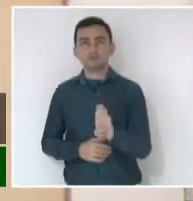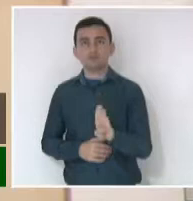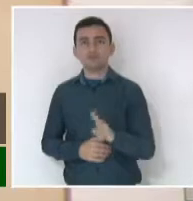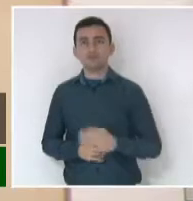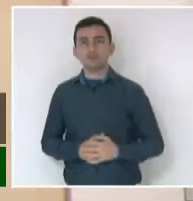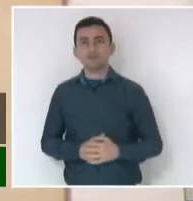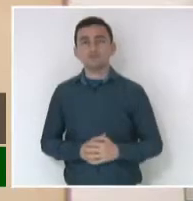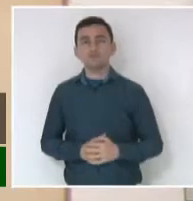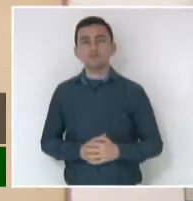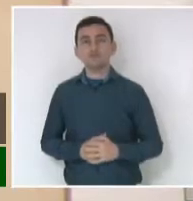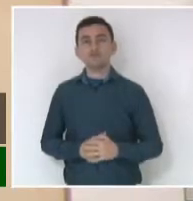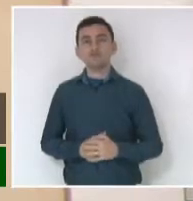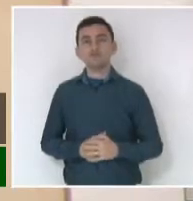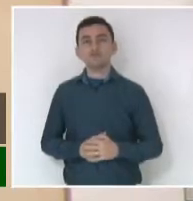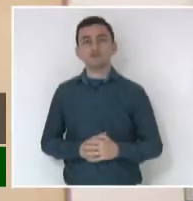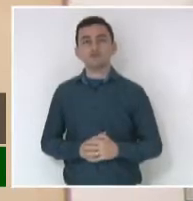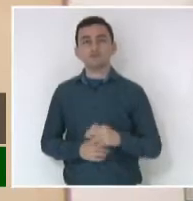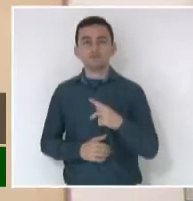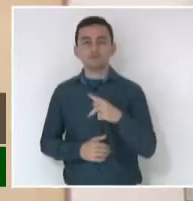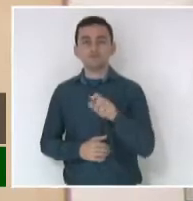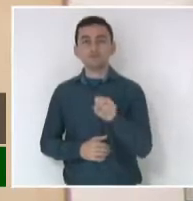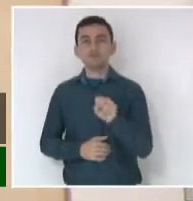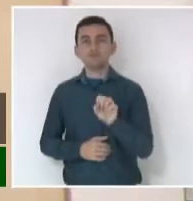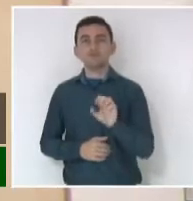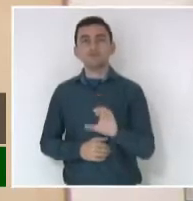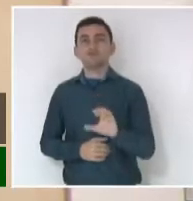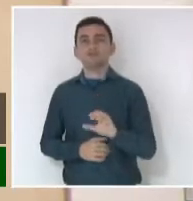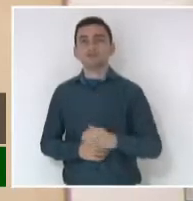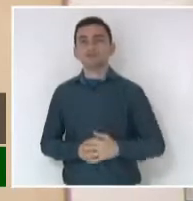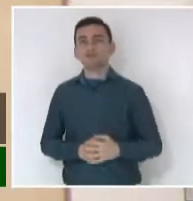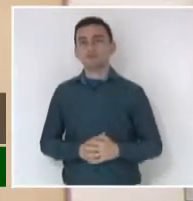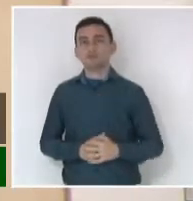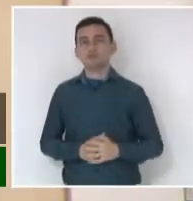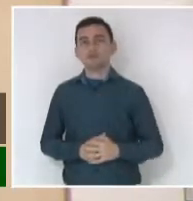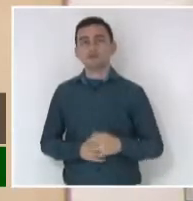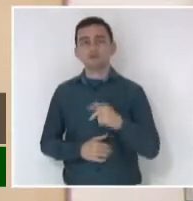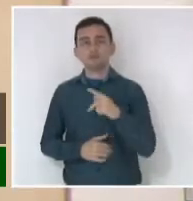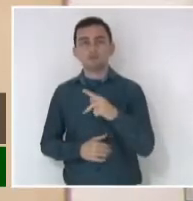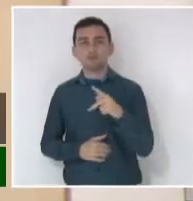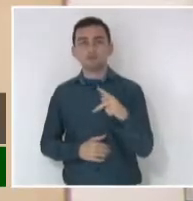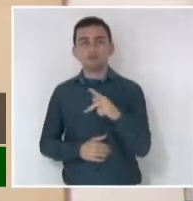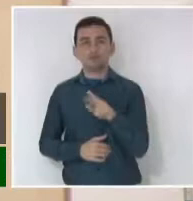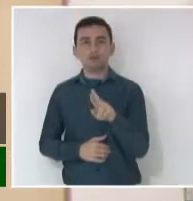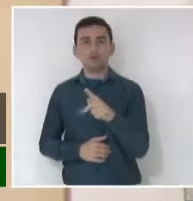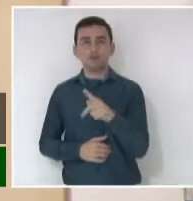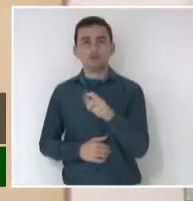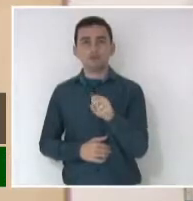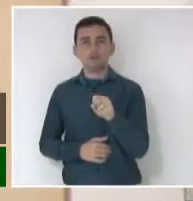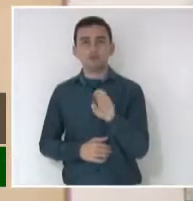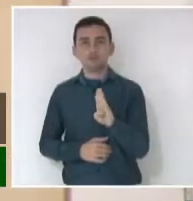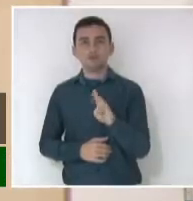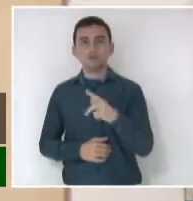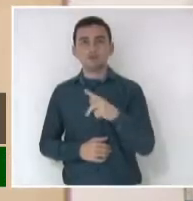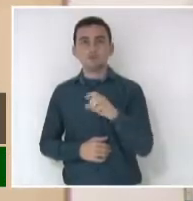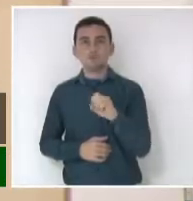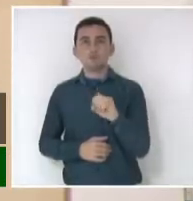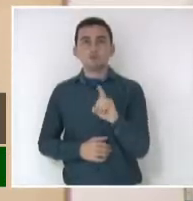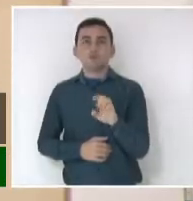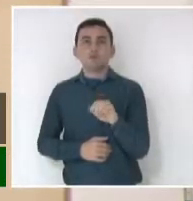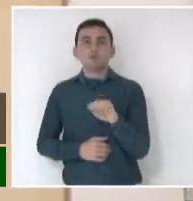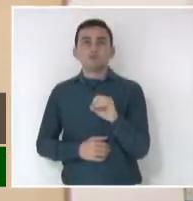não. PSC, também não. Bloco Parlamentar, PP, PR, PSB e Podemos, também não. PMDB,